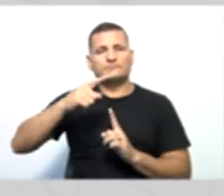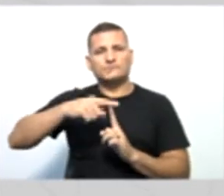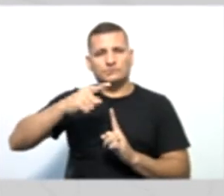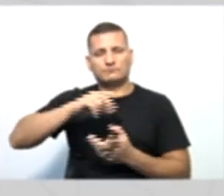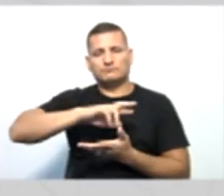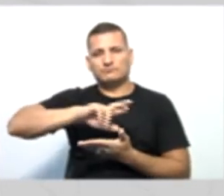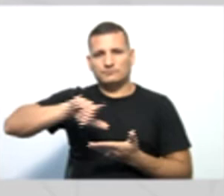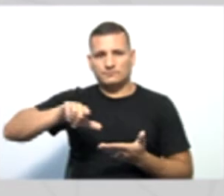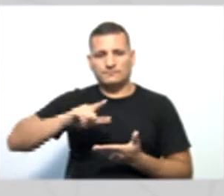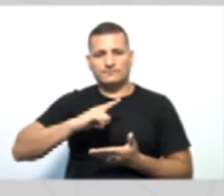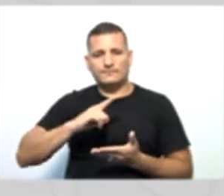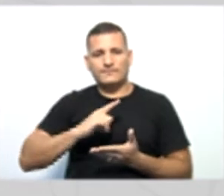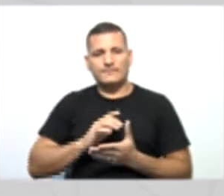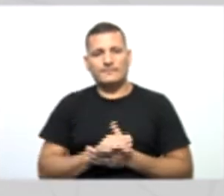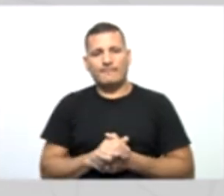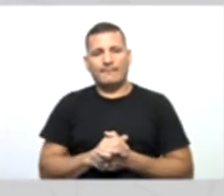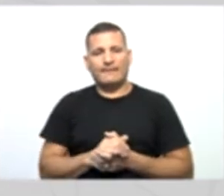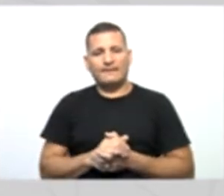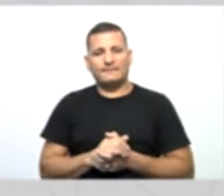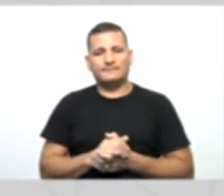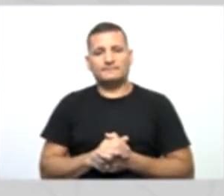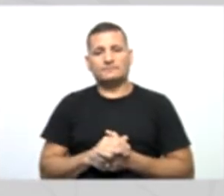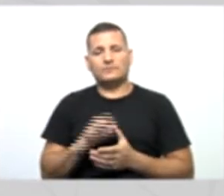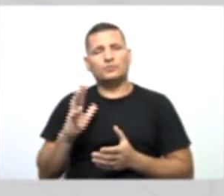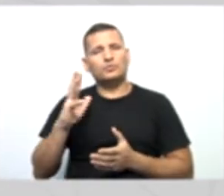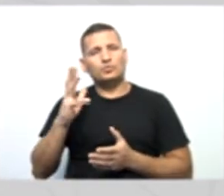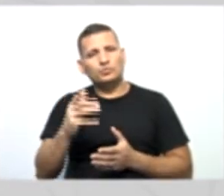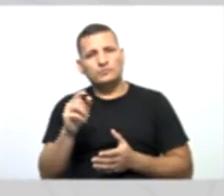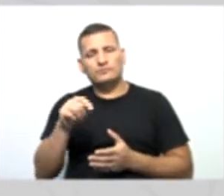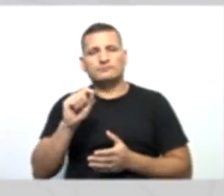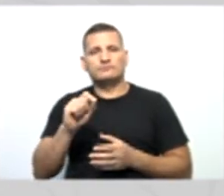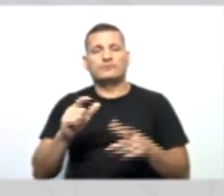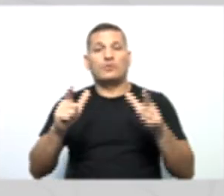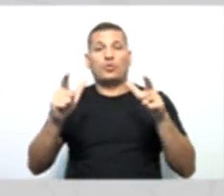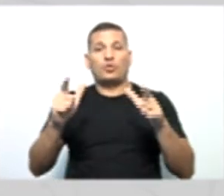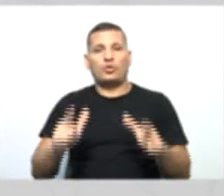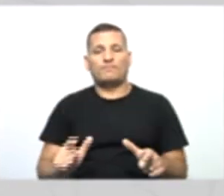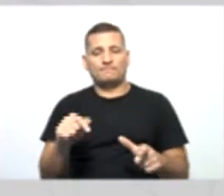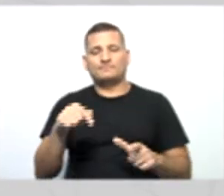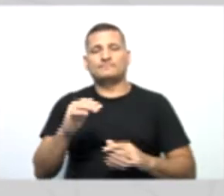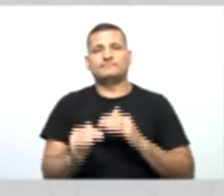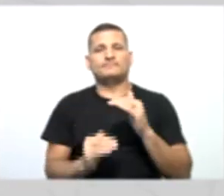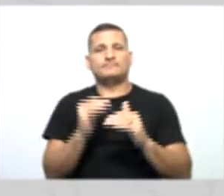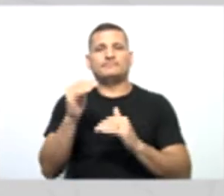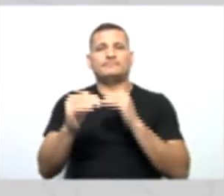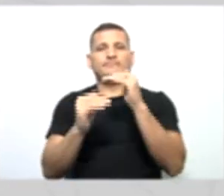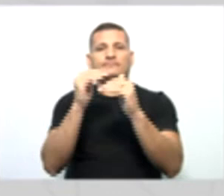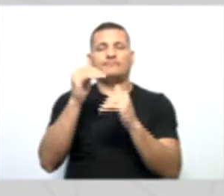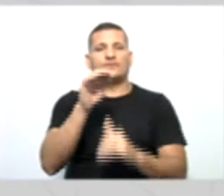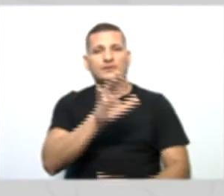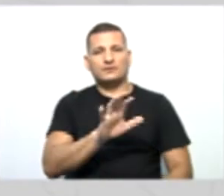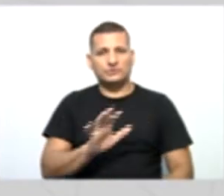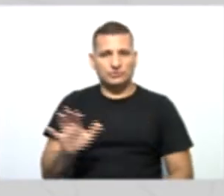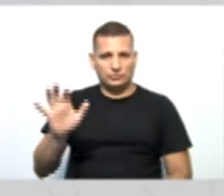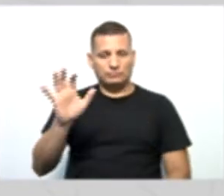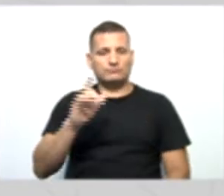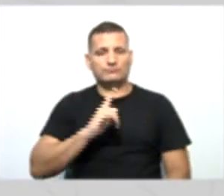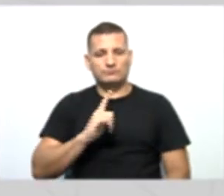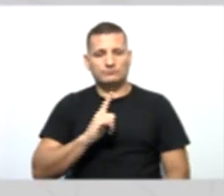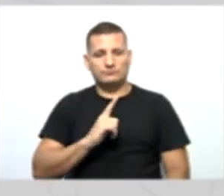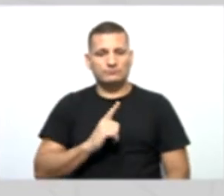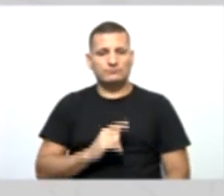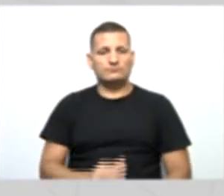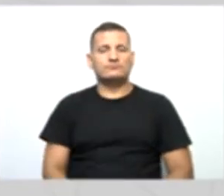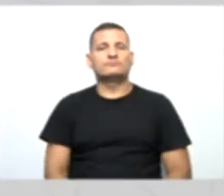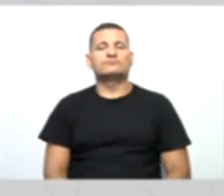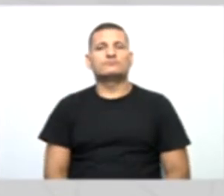vários tipos. E tudo isso, ele é um desenvolvimento local regional. Tá? Tudo isso junto traz